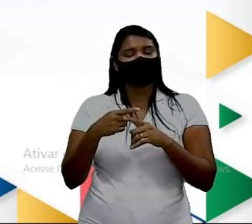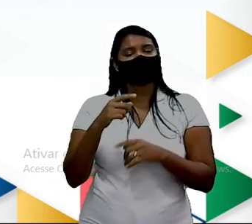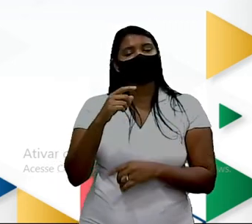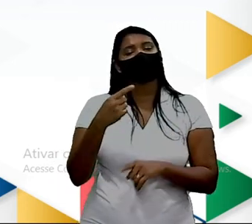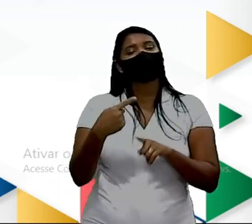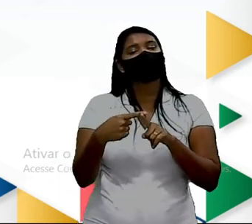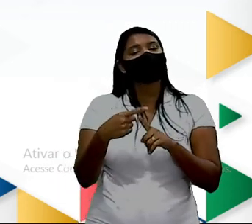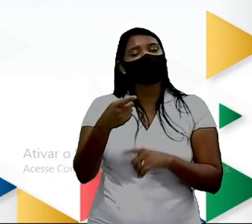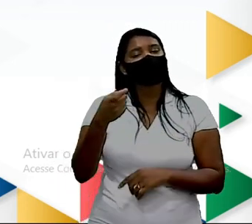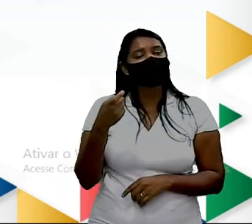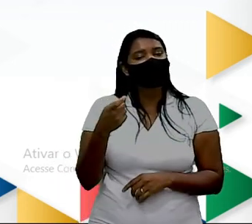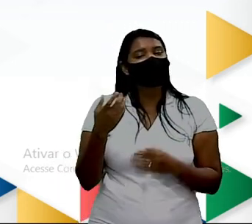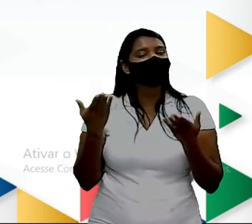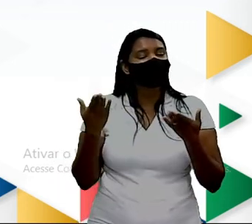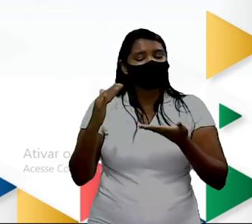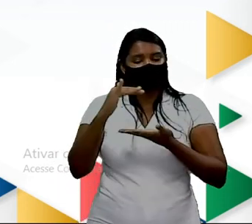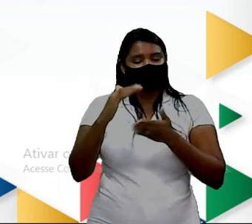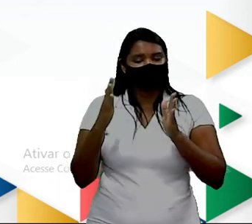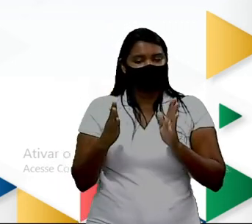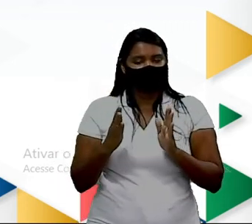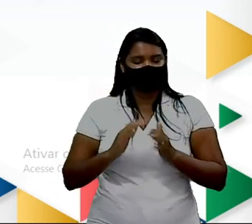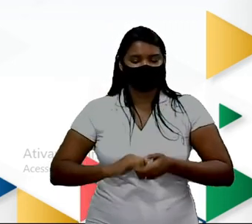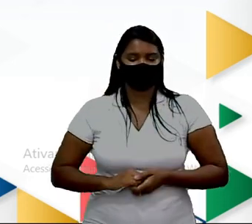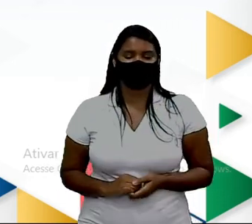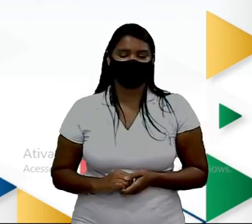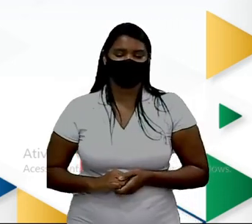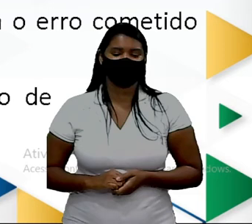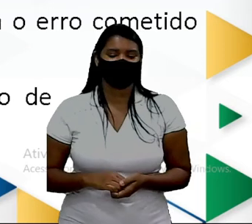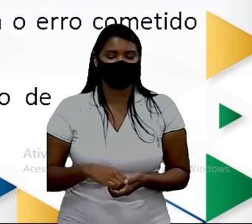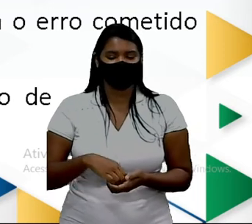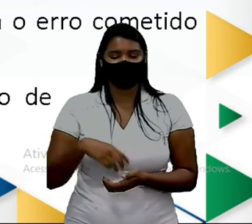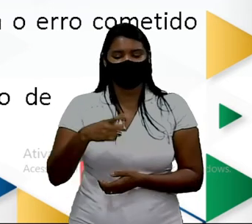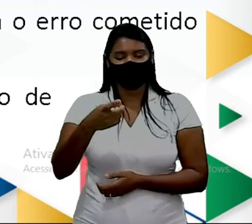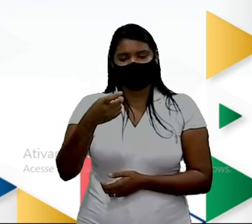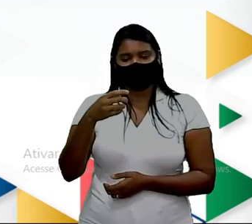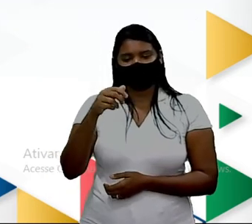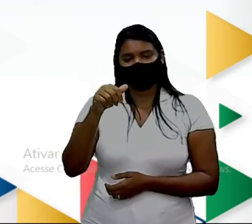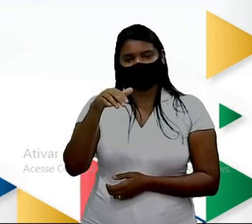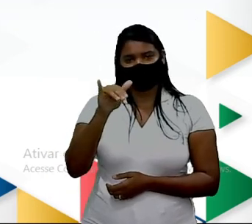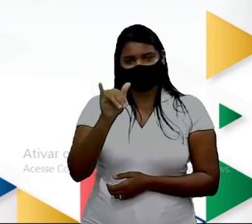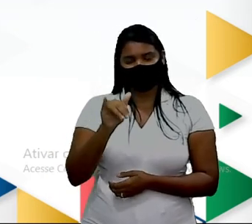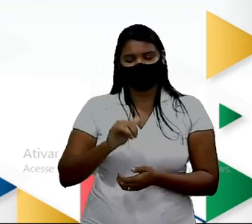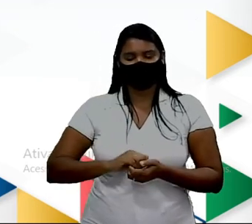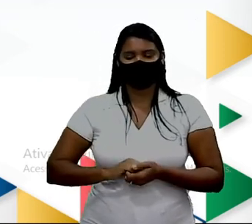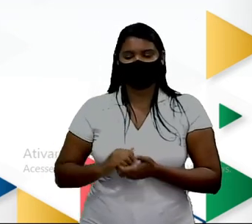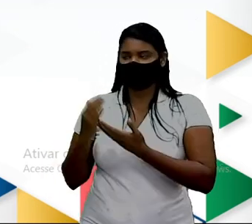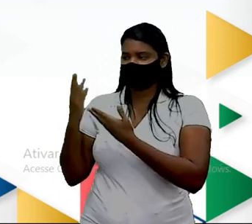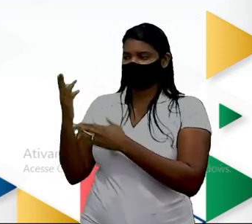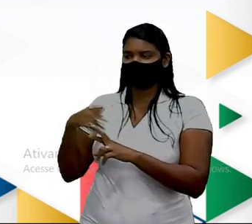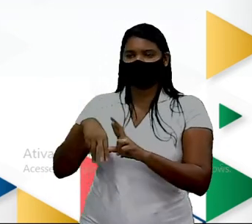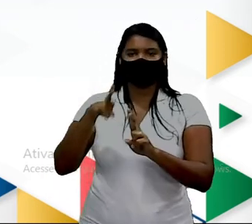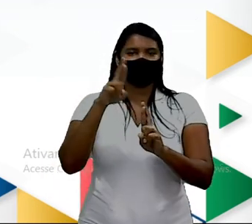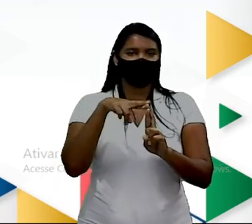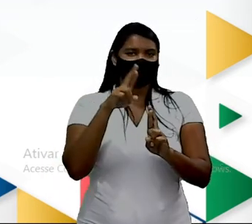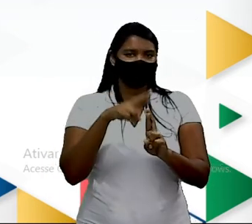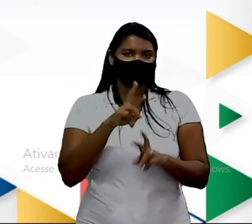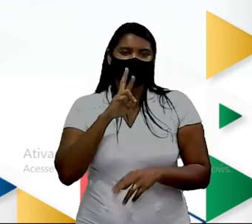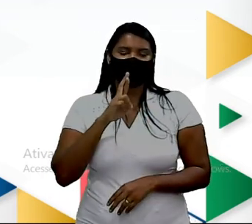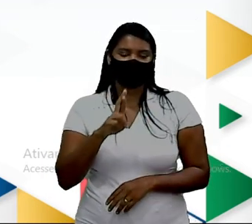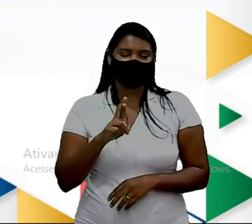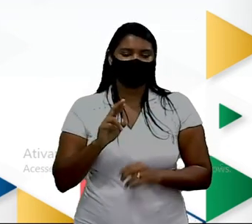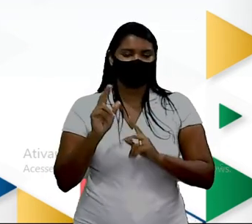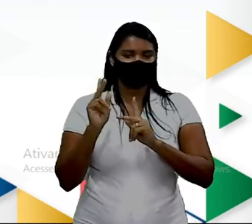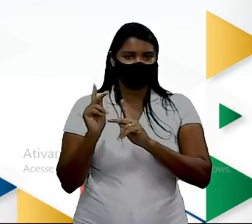é uma coisa essa caixa, né? Então ele é o chai. Beleza? Olha aí. Essa é a representação. Essa é a resposta,